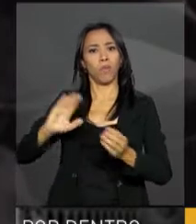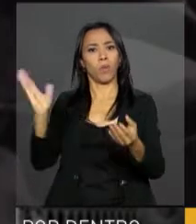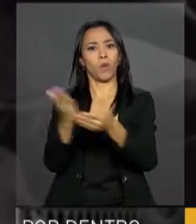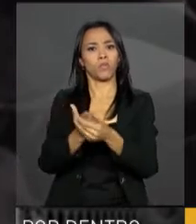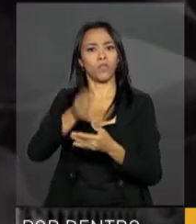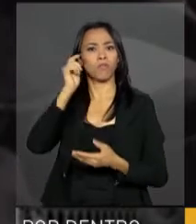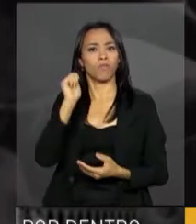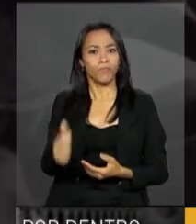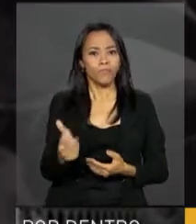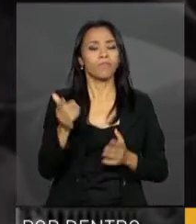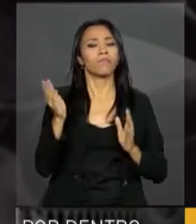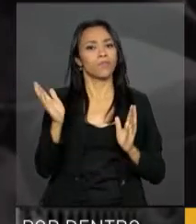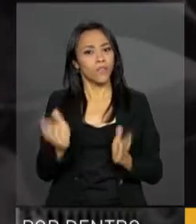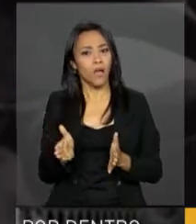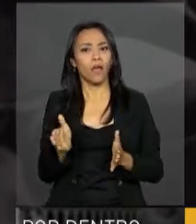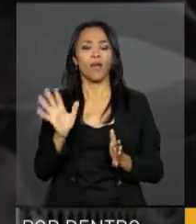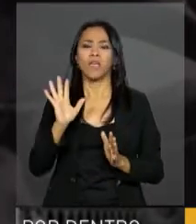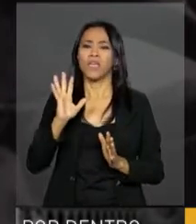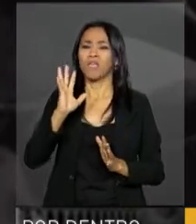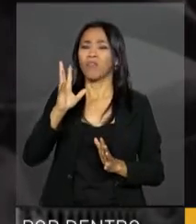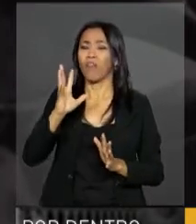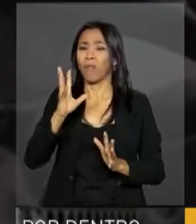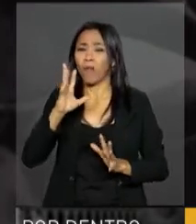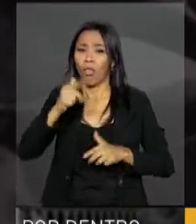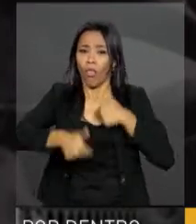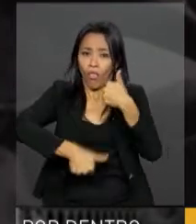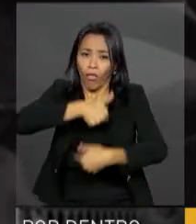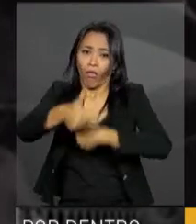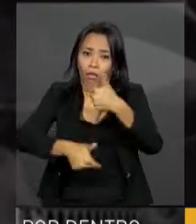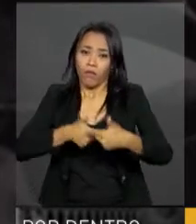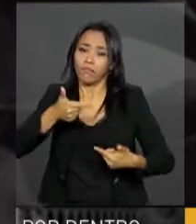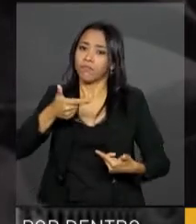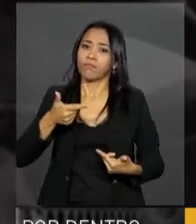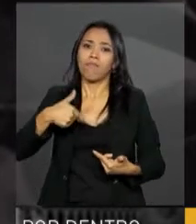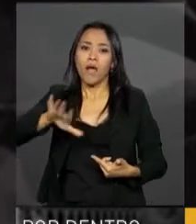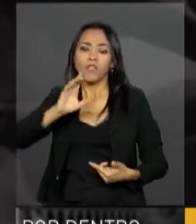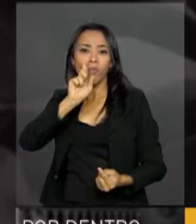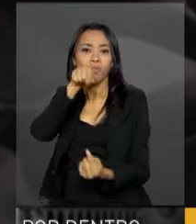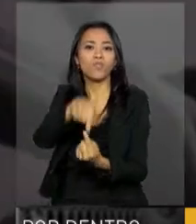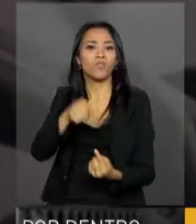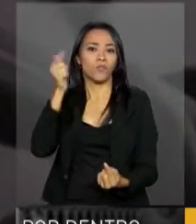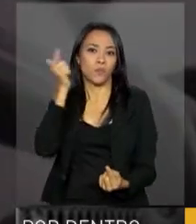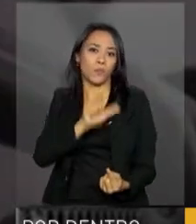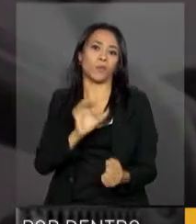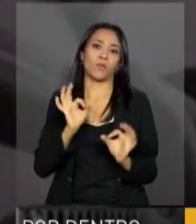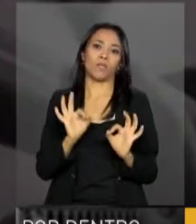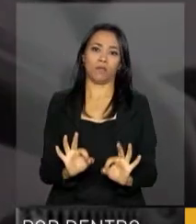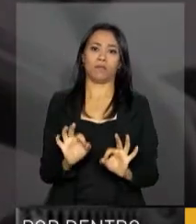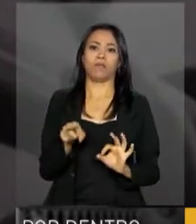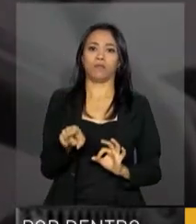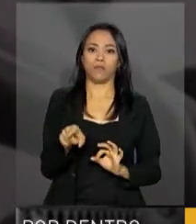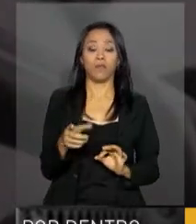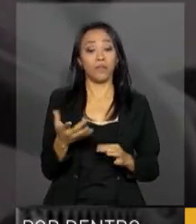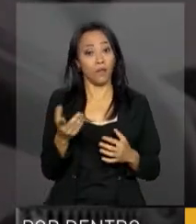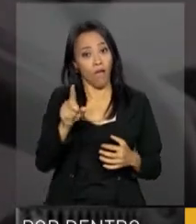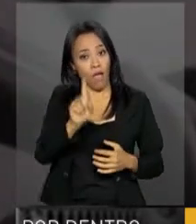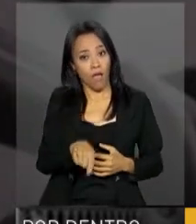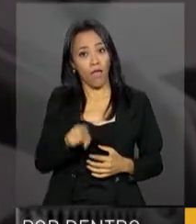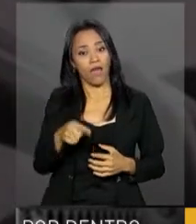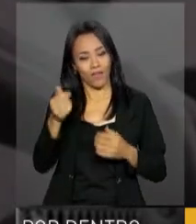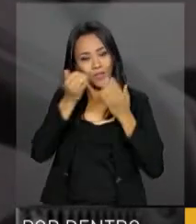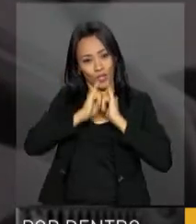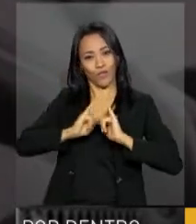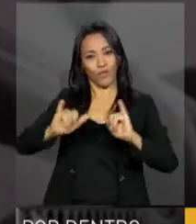rápidos, menos custosos e com efeito mais objetivo. Então, essa é que foi a nossa